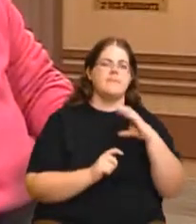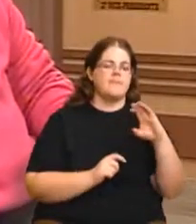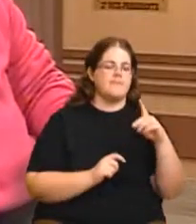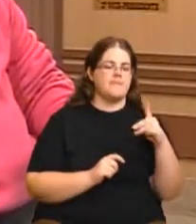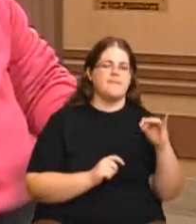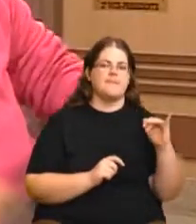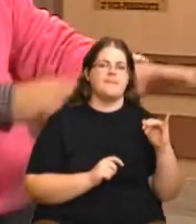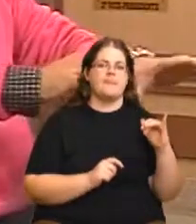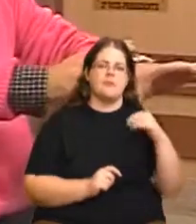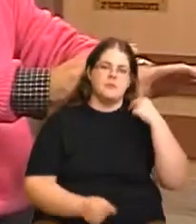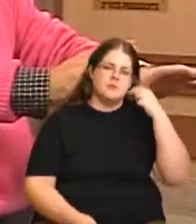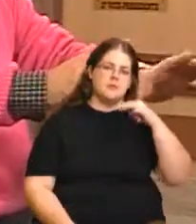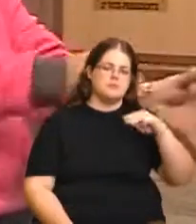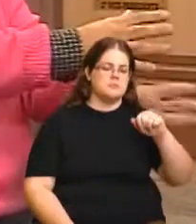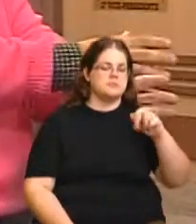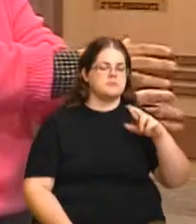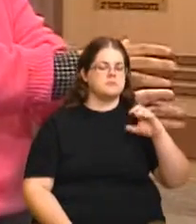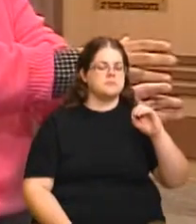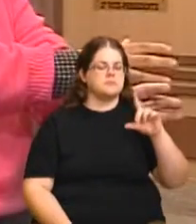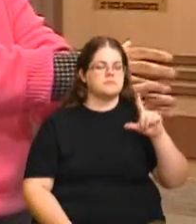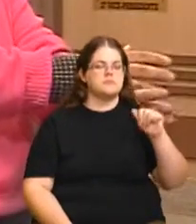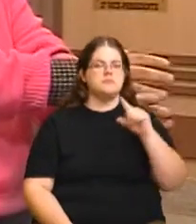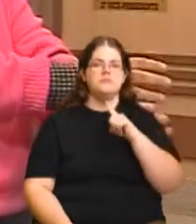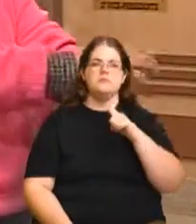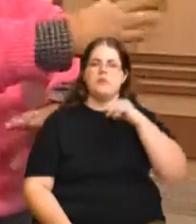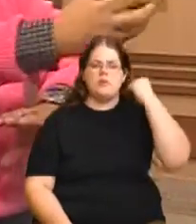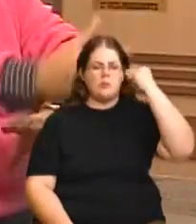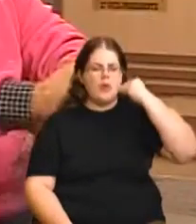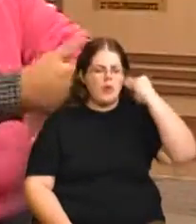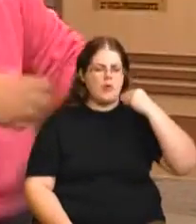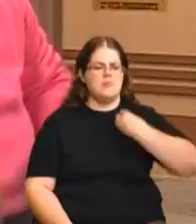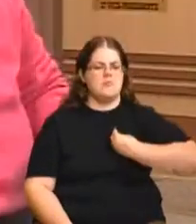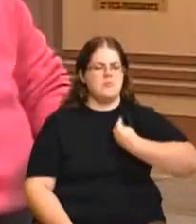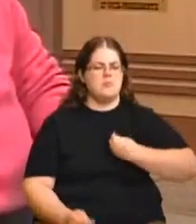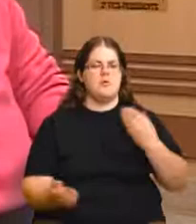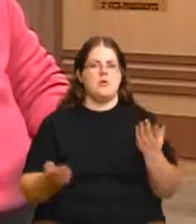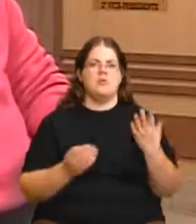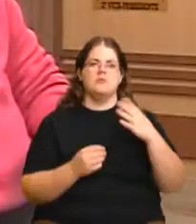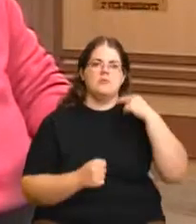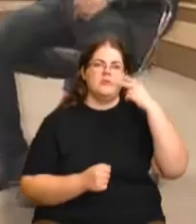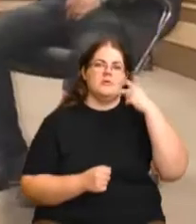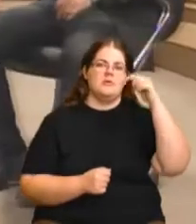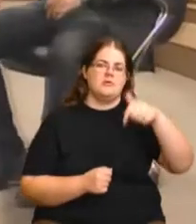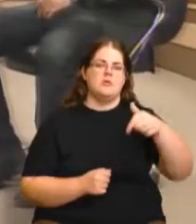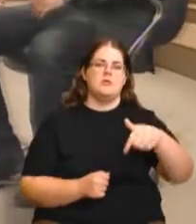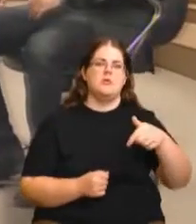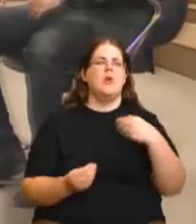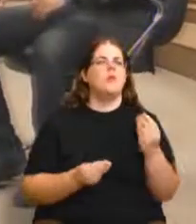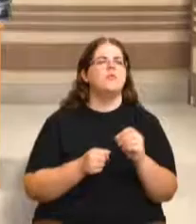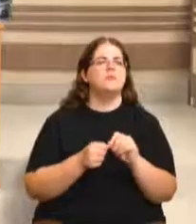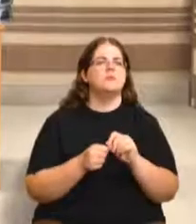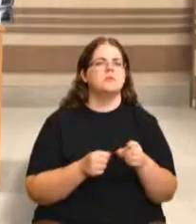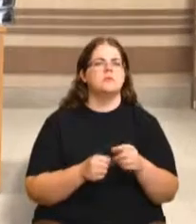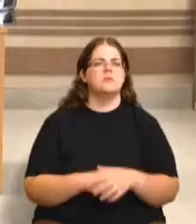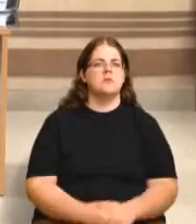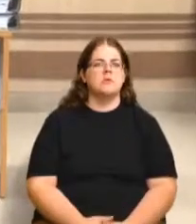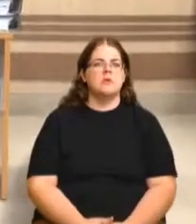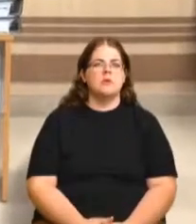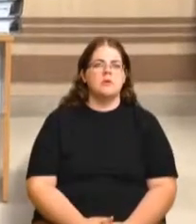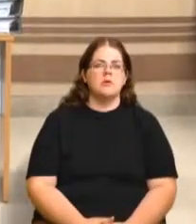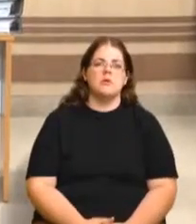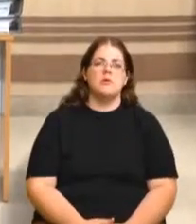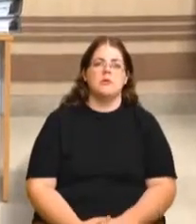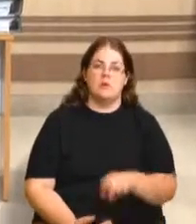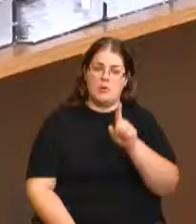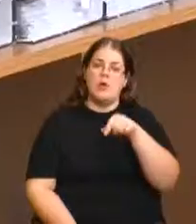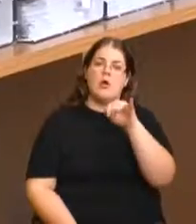mandato do vereador Marcos Ferreira, que tinha experiência, claro, na casa, mas agora como legislador? Olha, foi uma experiência importante, porque